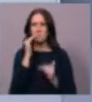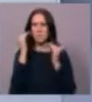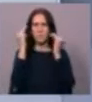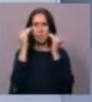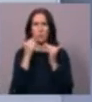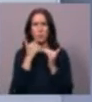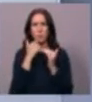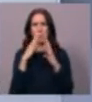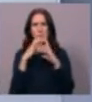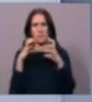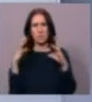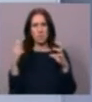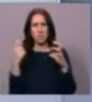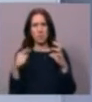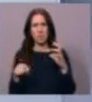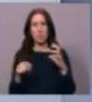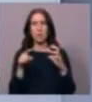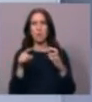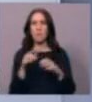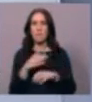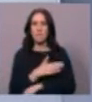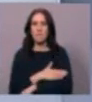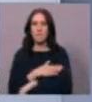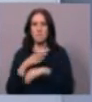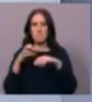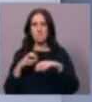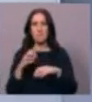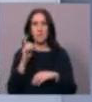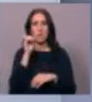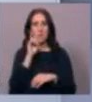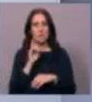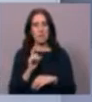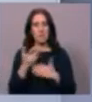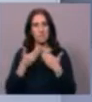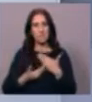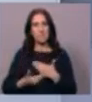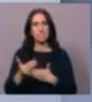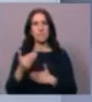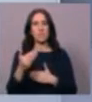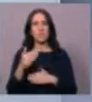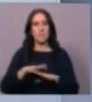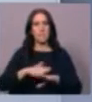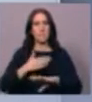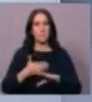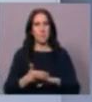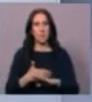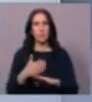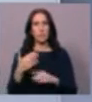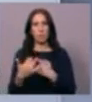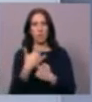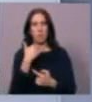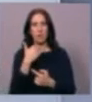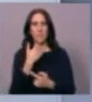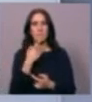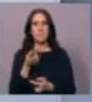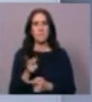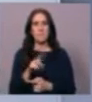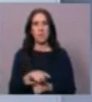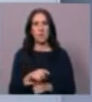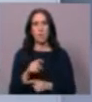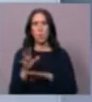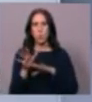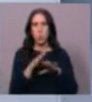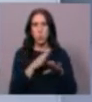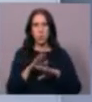fraca para já. A partir da tarde, sim, e final do dia, o agravamento aqui nesta região, com a chegada do novo sistema frontal, o vento a